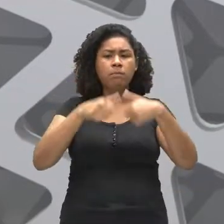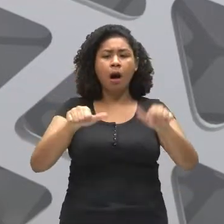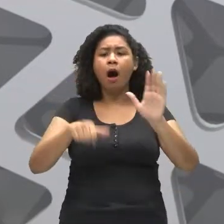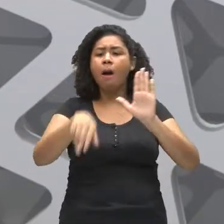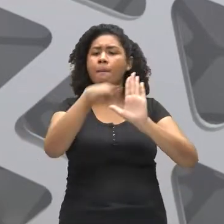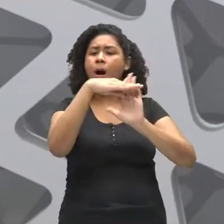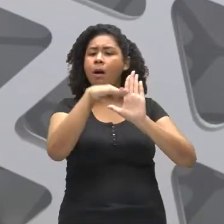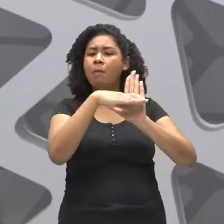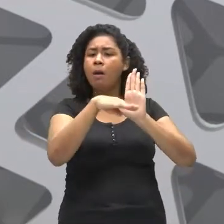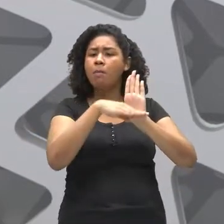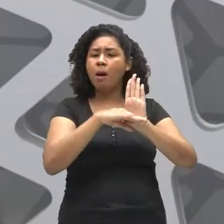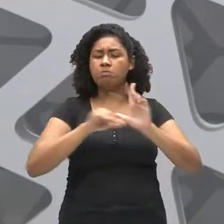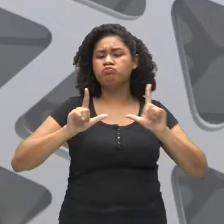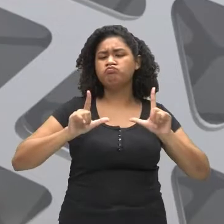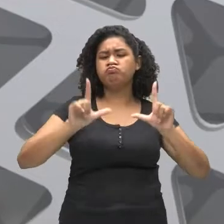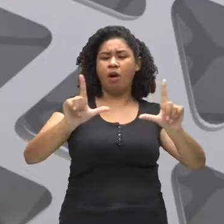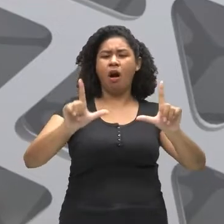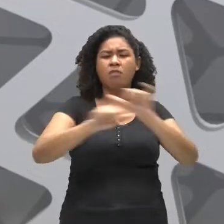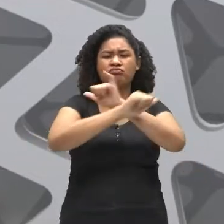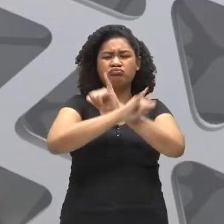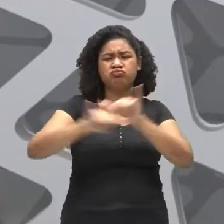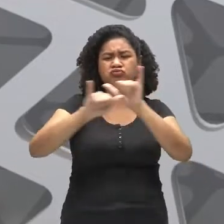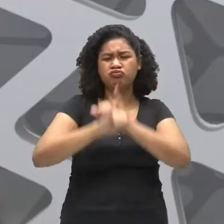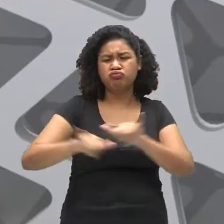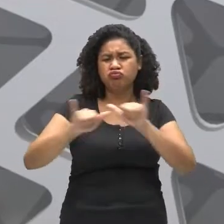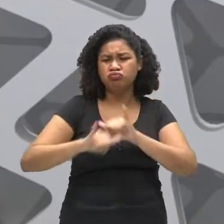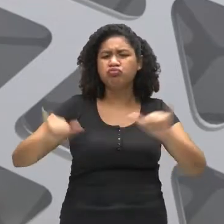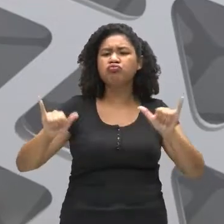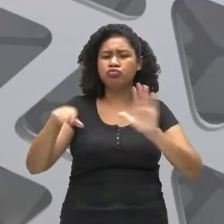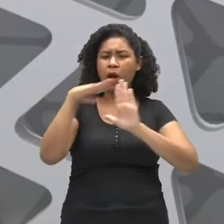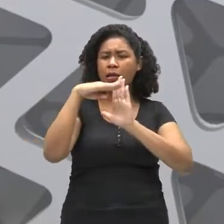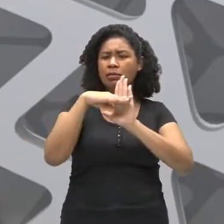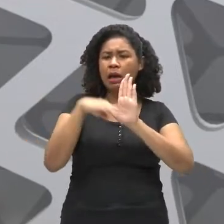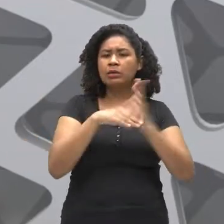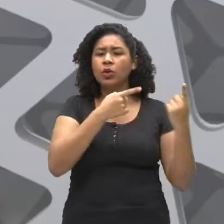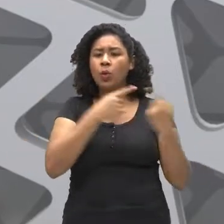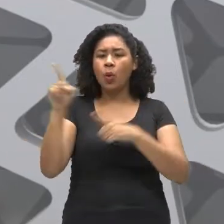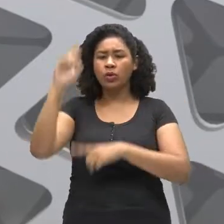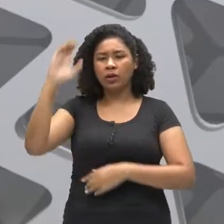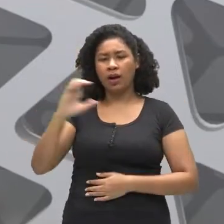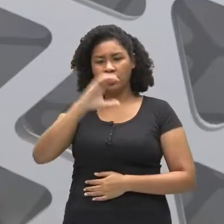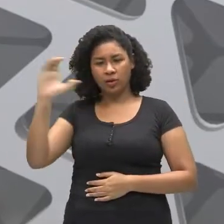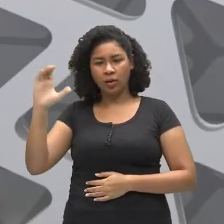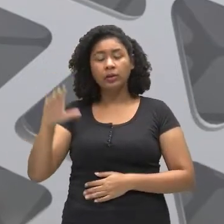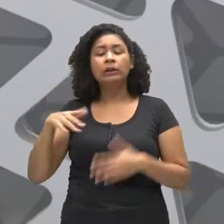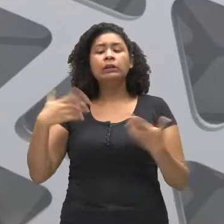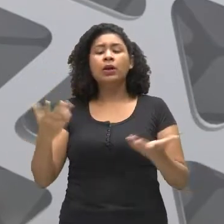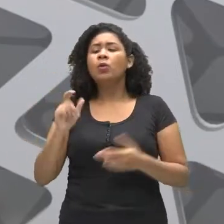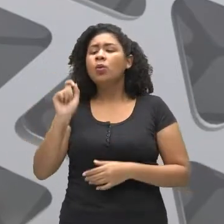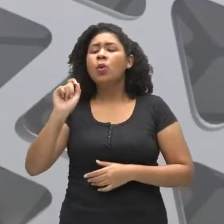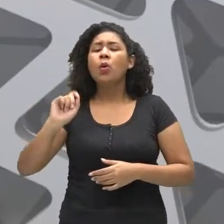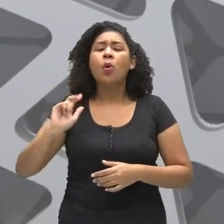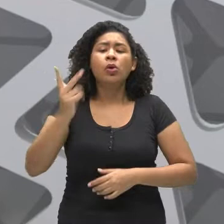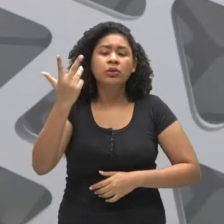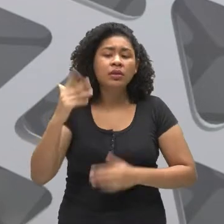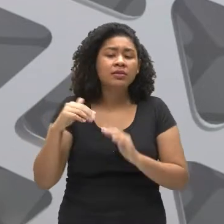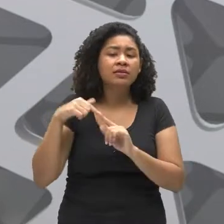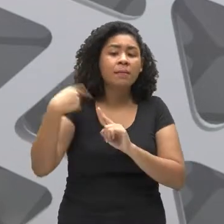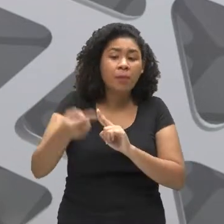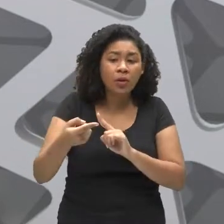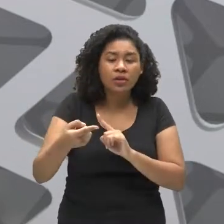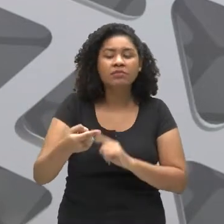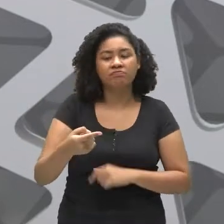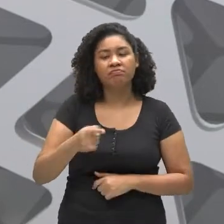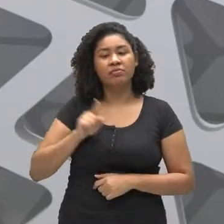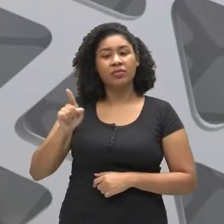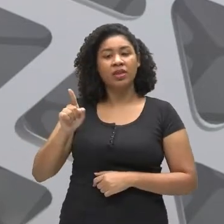essa perseguição, o que vai acontecer? Ele vai ser excomungado, ele começou a ser fugitivo, ele traduziu a Bíblia para o alemão, que era uma coisa que ele